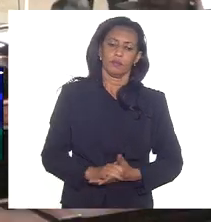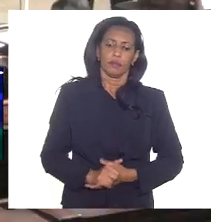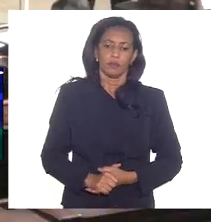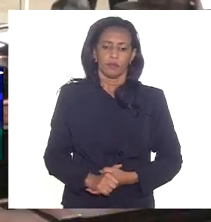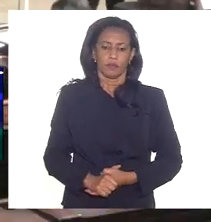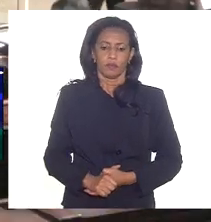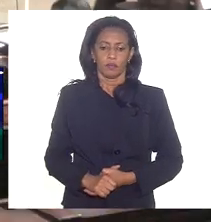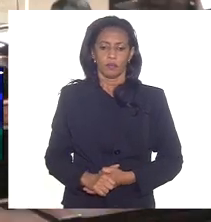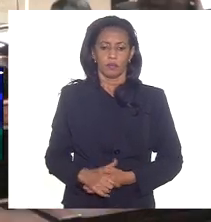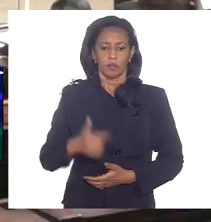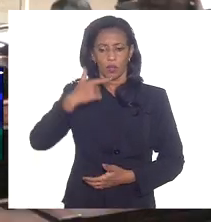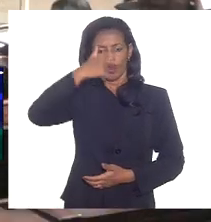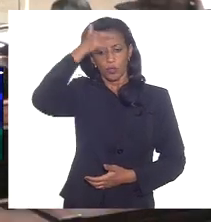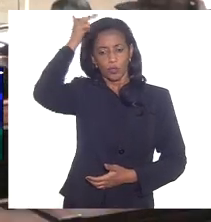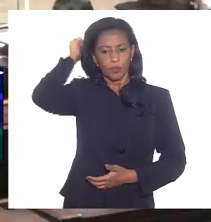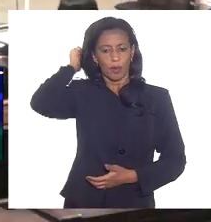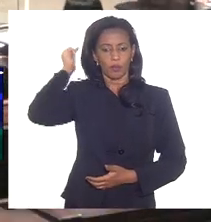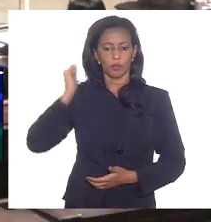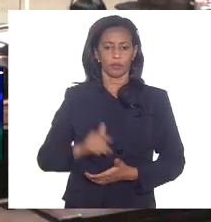Deputado Luiz Paulo.